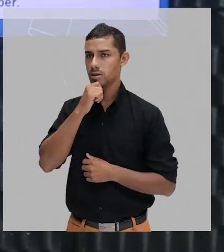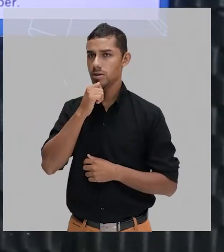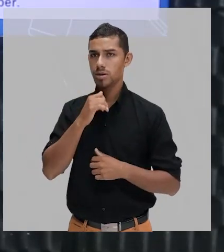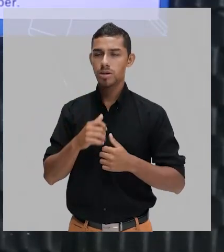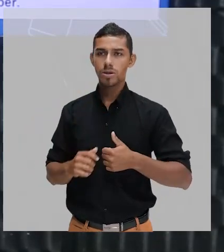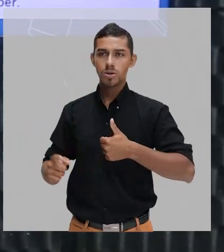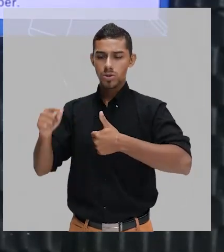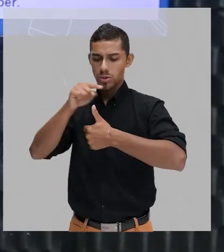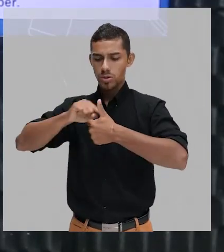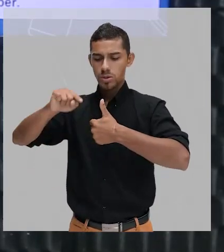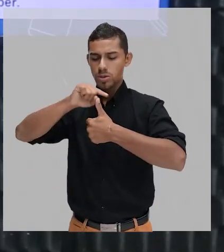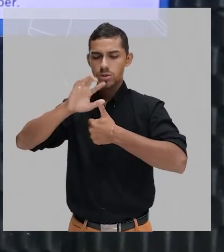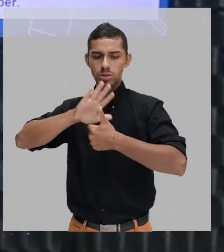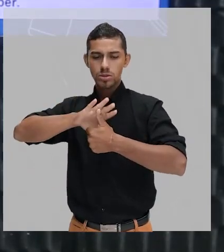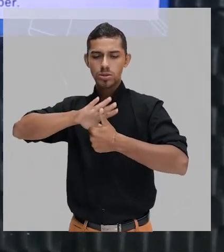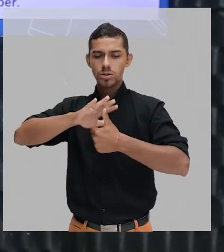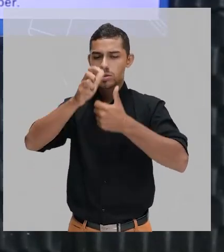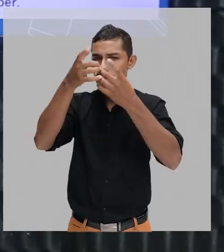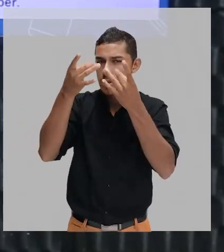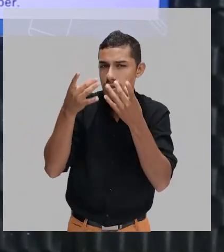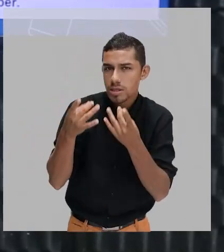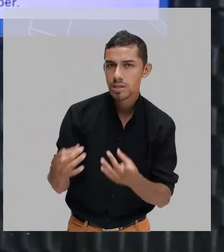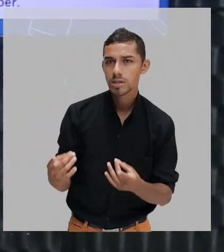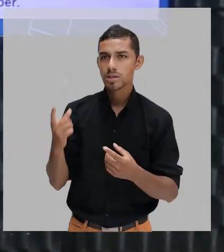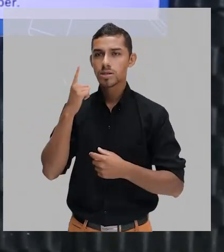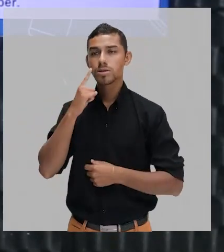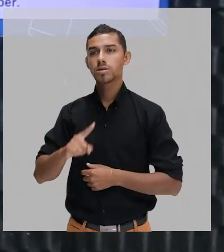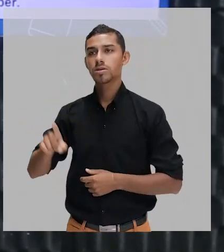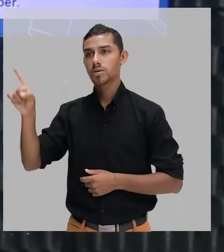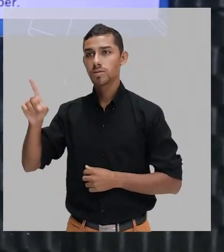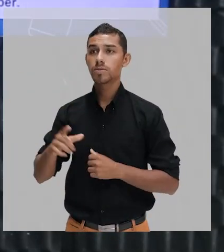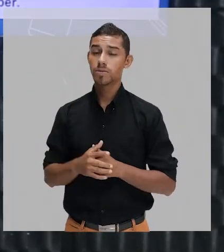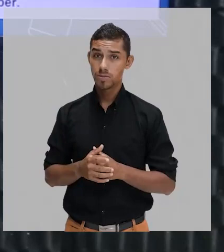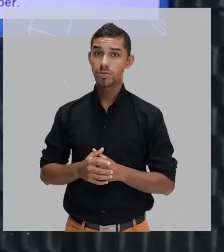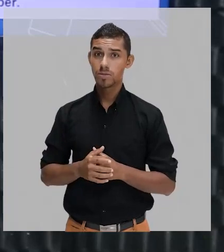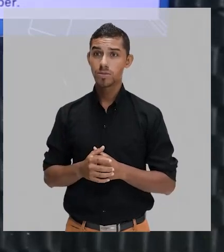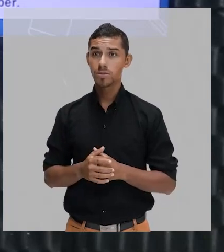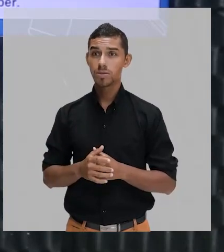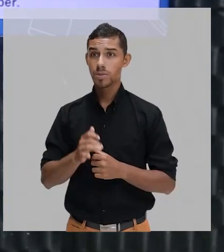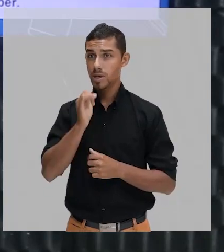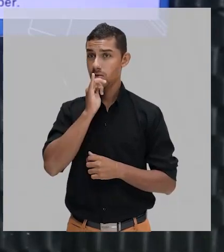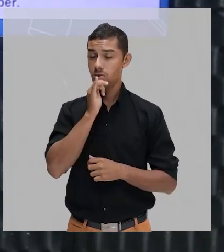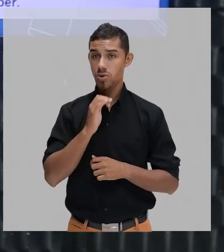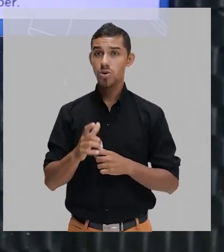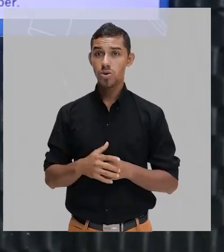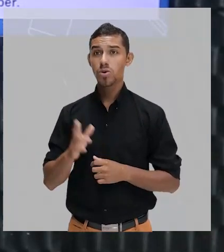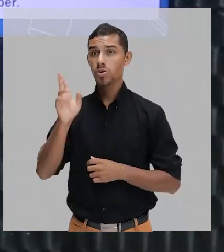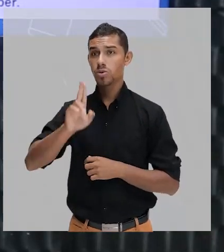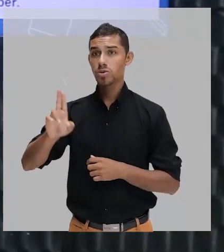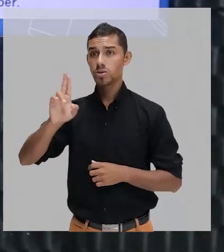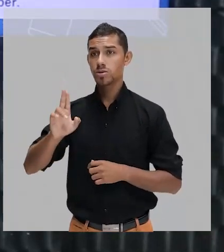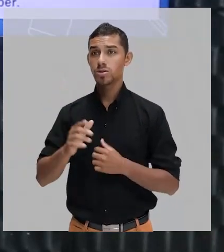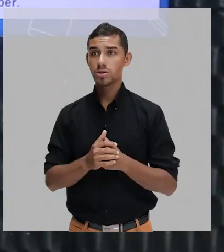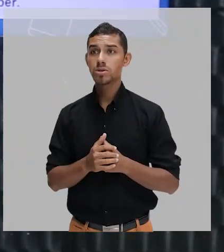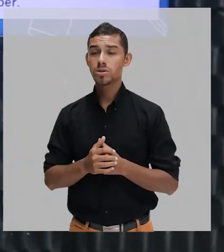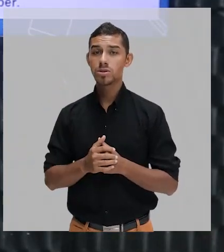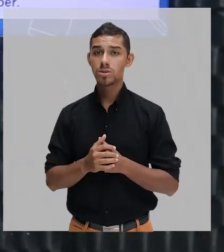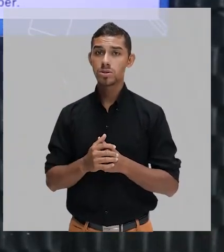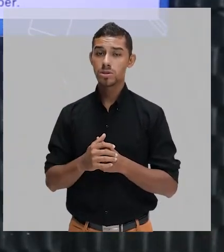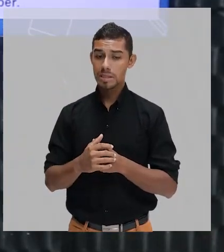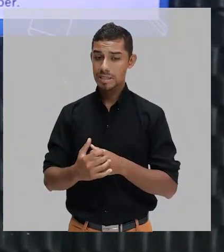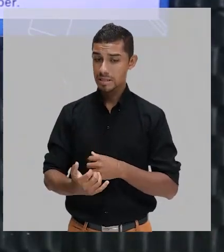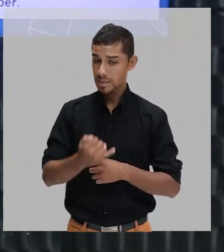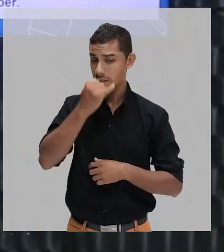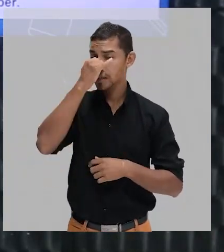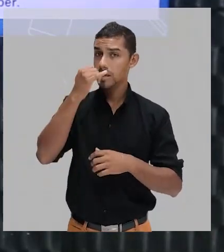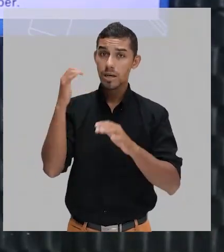um dedo de uma maneira específica num trânsito, ele pode evitar muitos problemas. Se você utilizar um outro dedo que eu não vou fazer aqui,